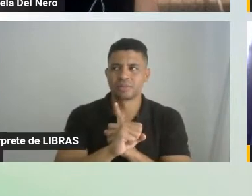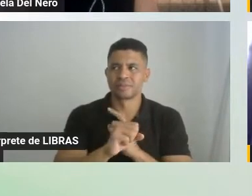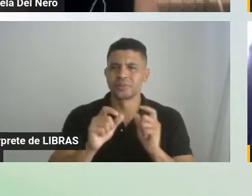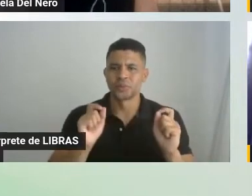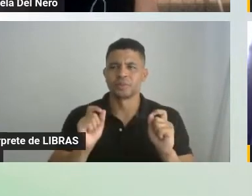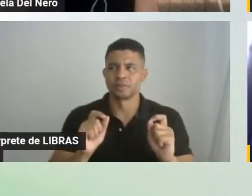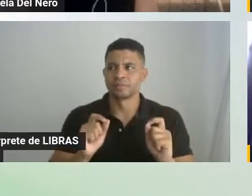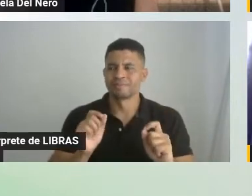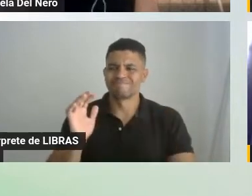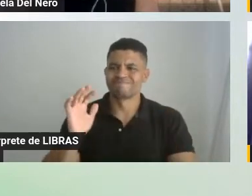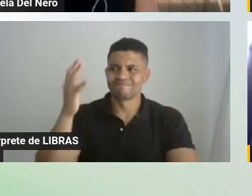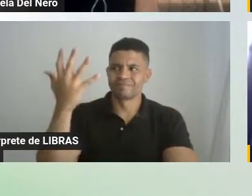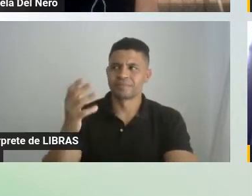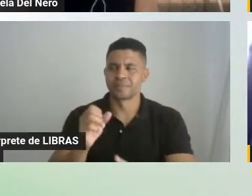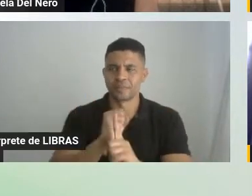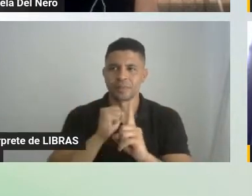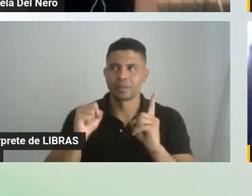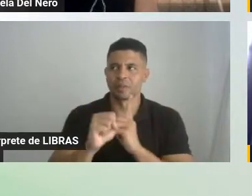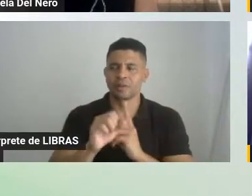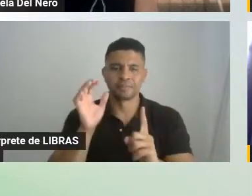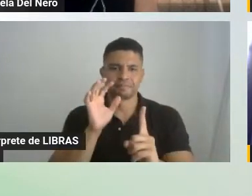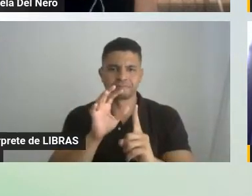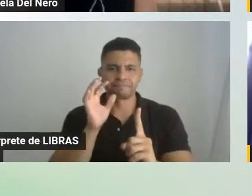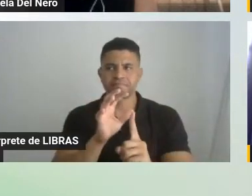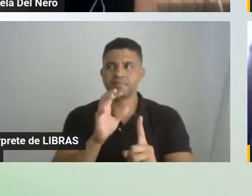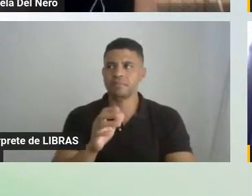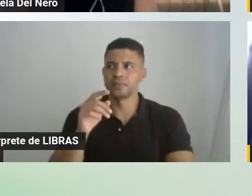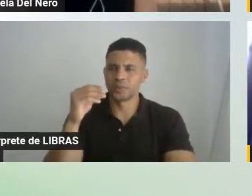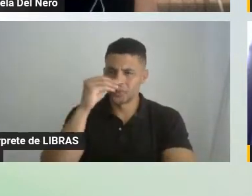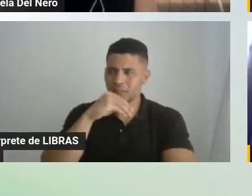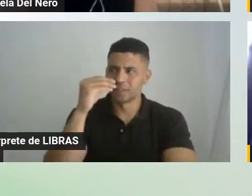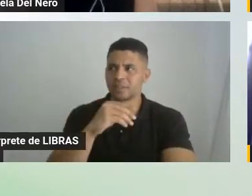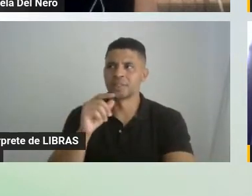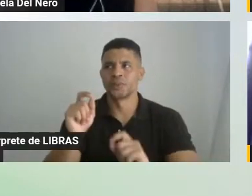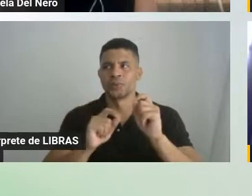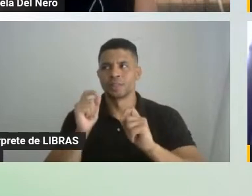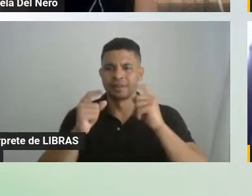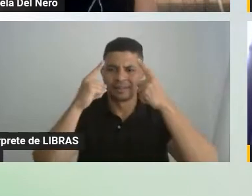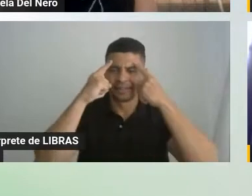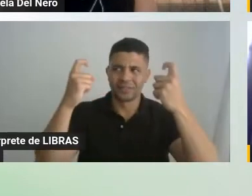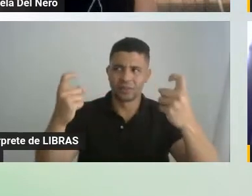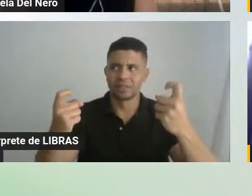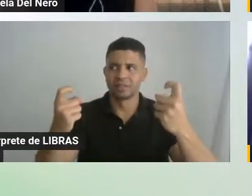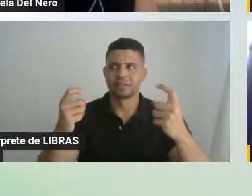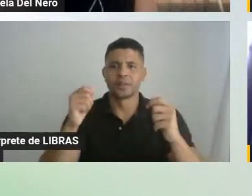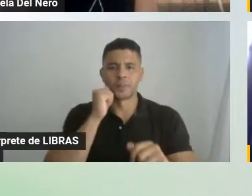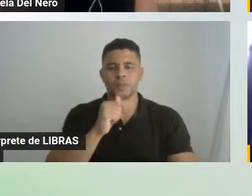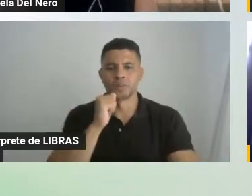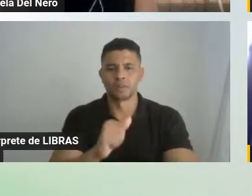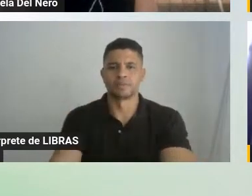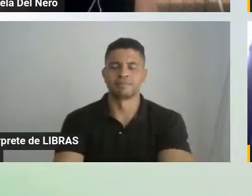fator que provoca o desestímulo. E dentre esse fator social está a violência contra a mulher, não é? Eu acho que isso